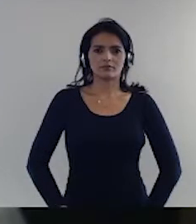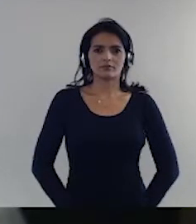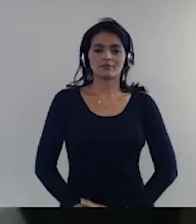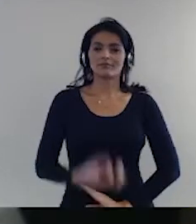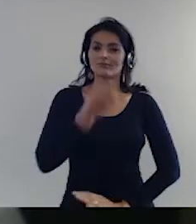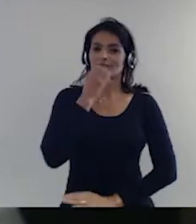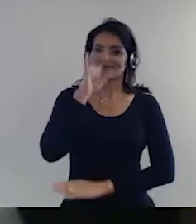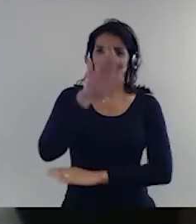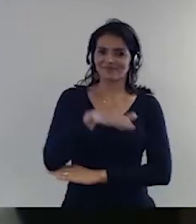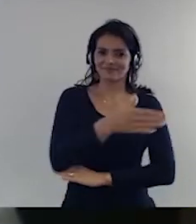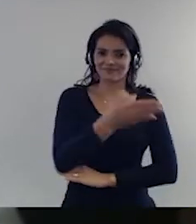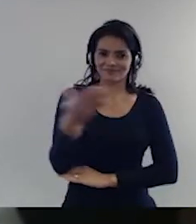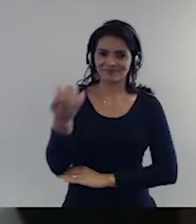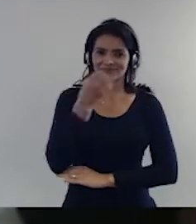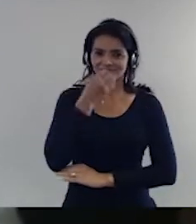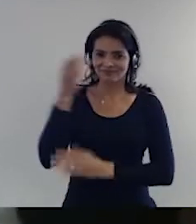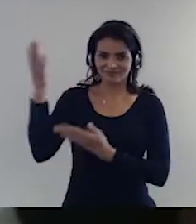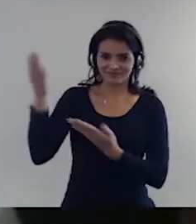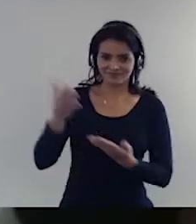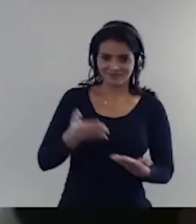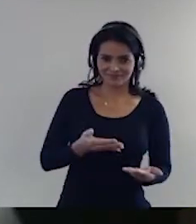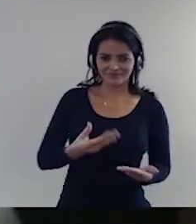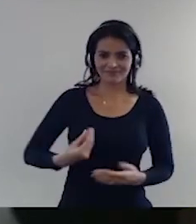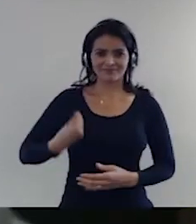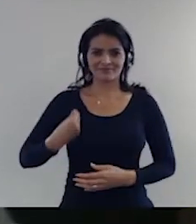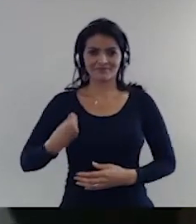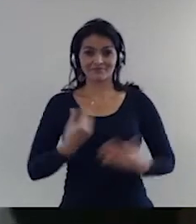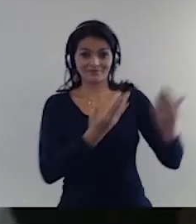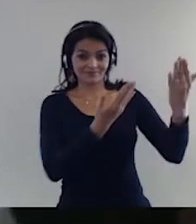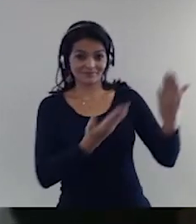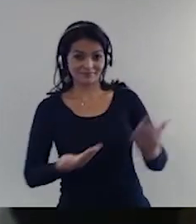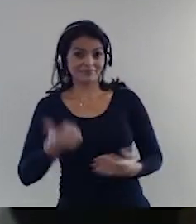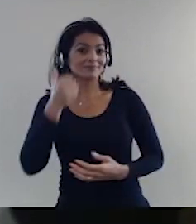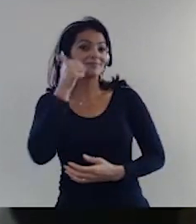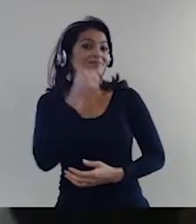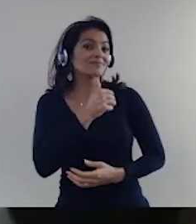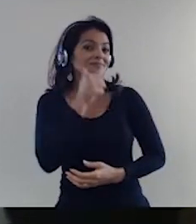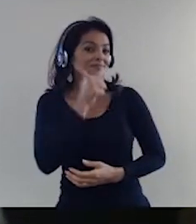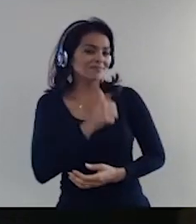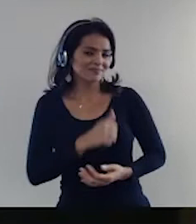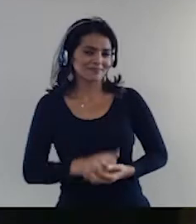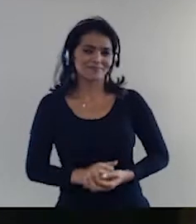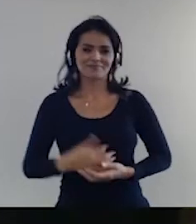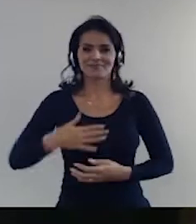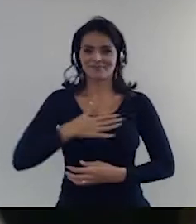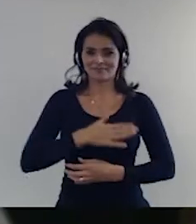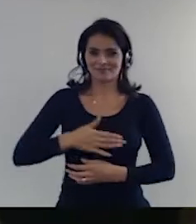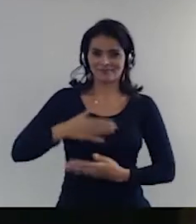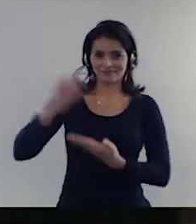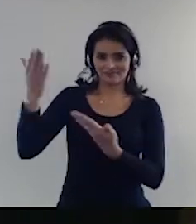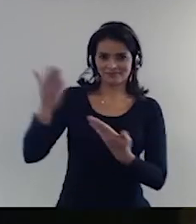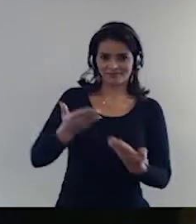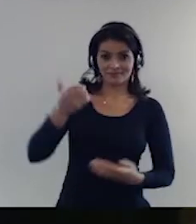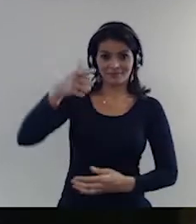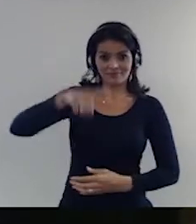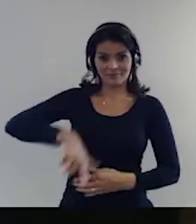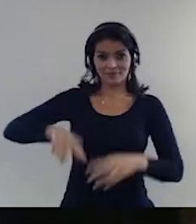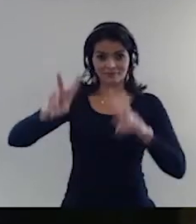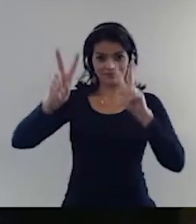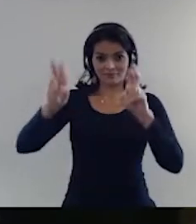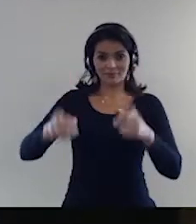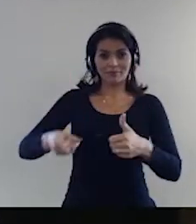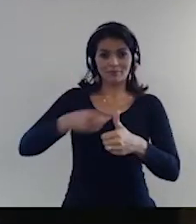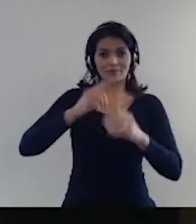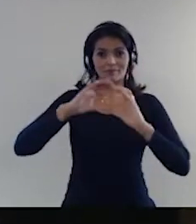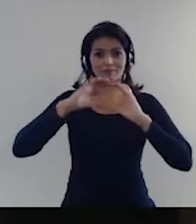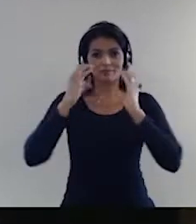Boa tarde, pessoal. Sejam todos bem-vindos e bem-vindas. É uma satisfação estar recebendo vocês aqui para mais um painel do primeiro